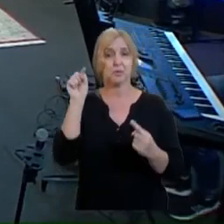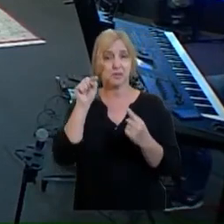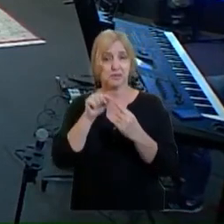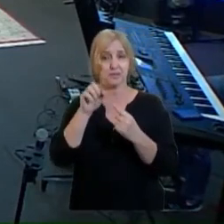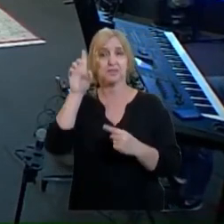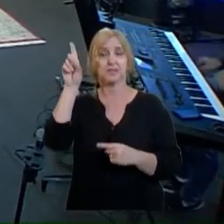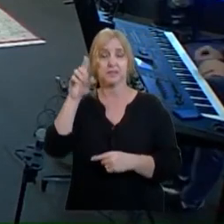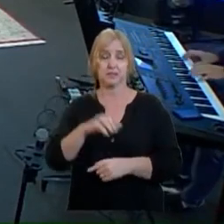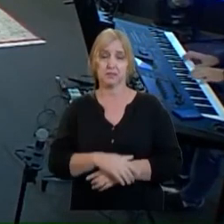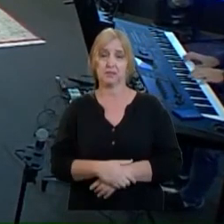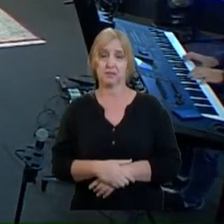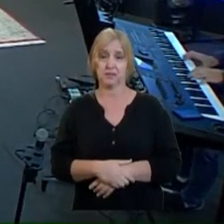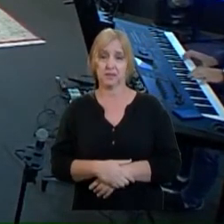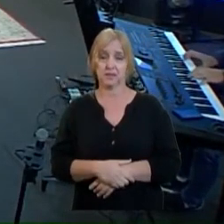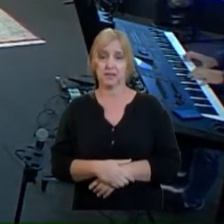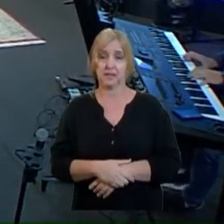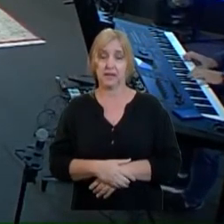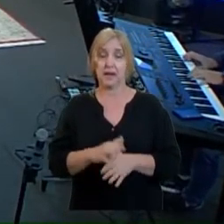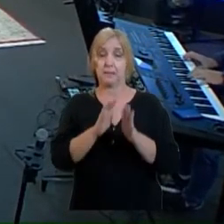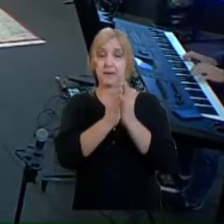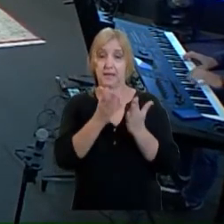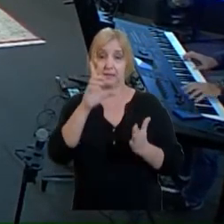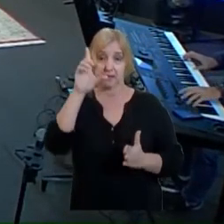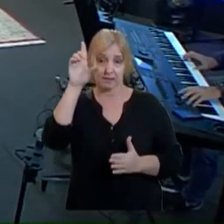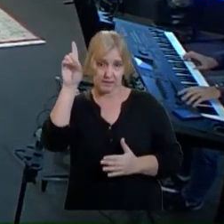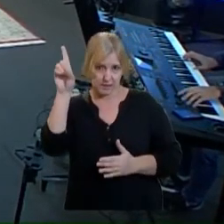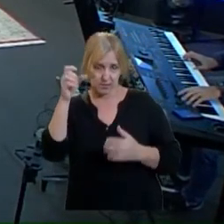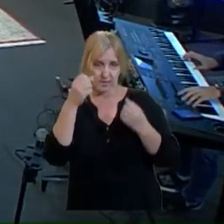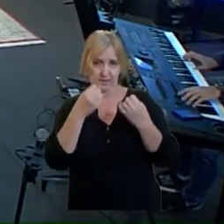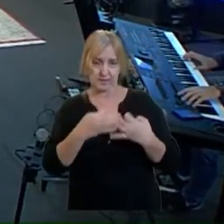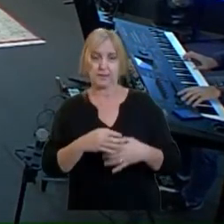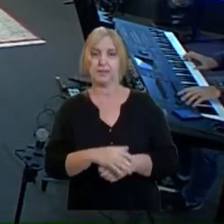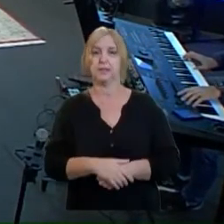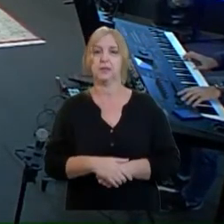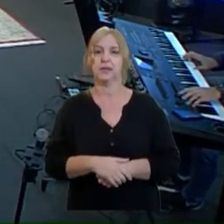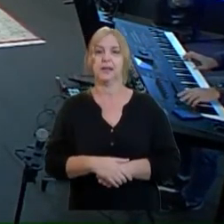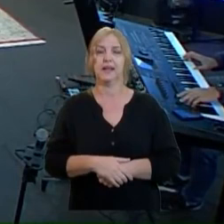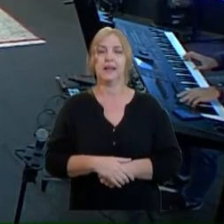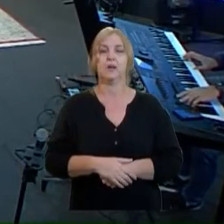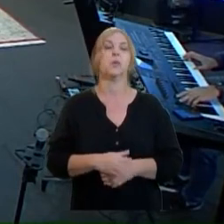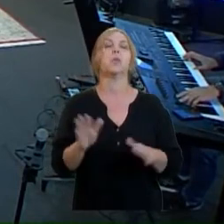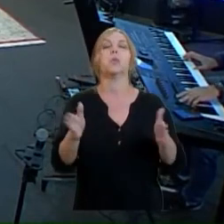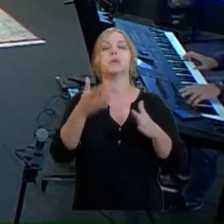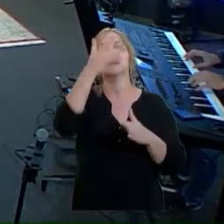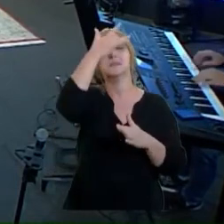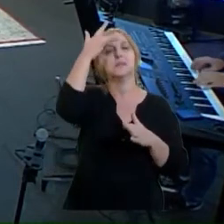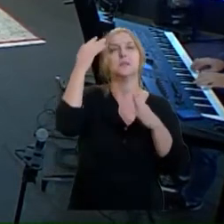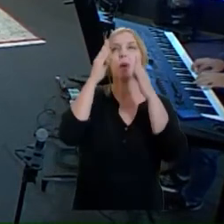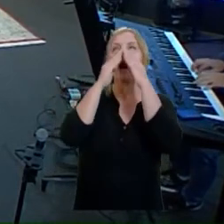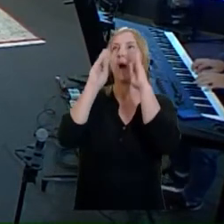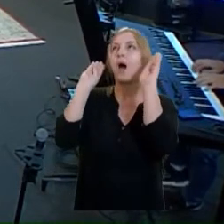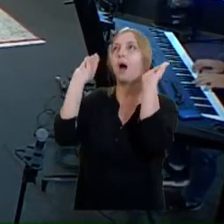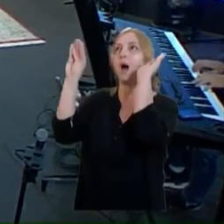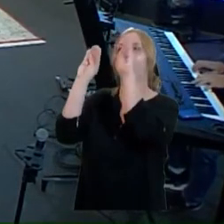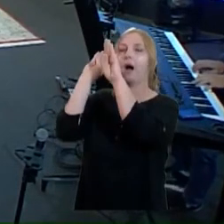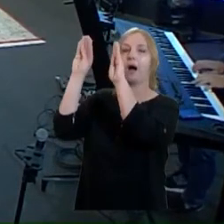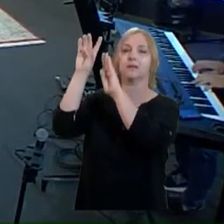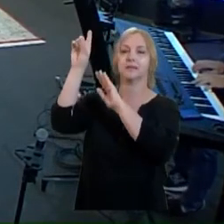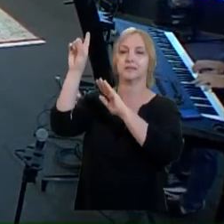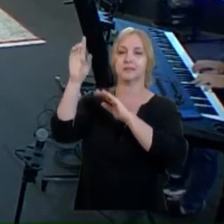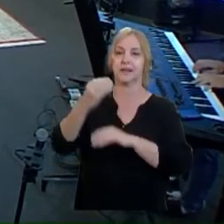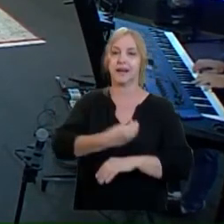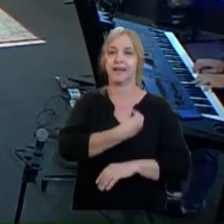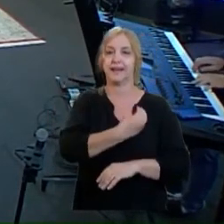A Bíblia fala de apostasia, quando as pessoas voltam as costas para Deus. Aí